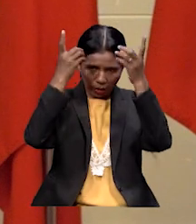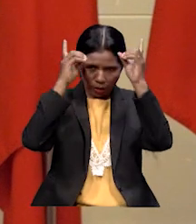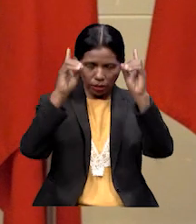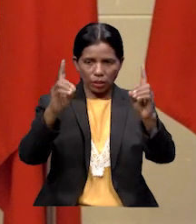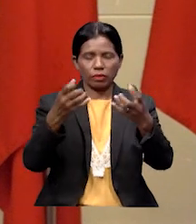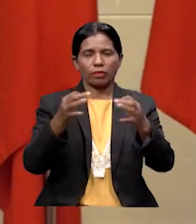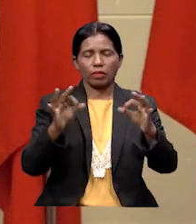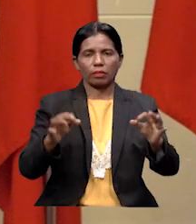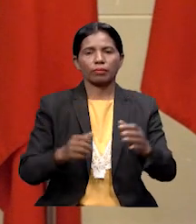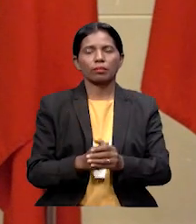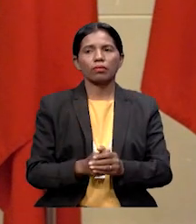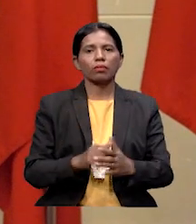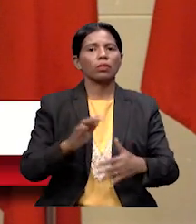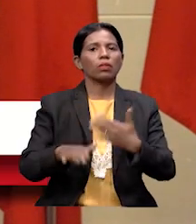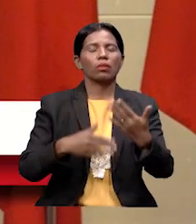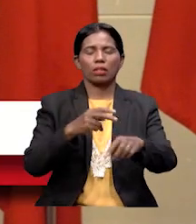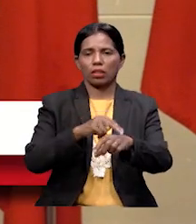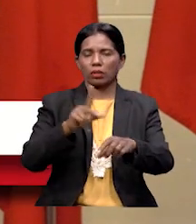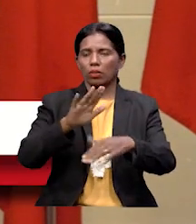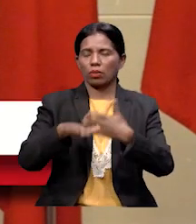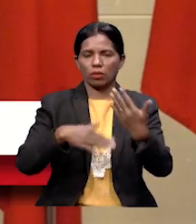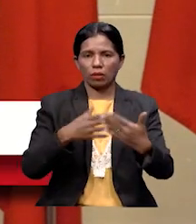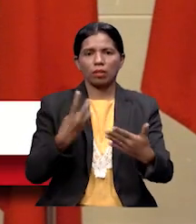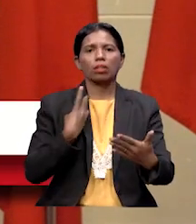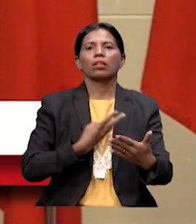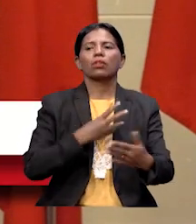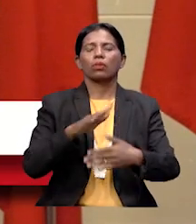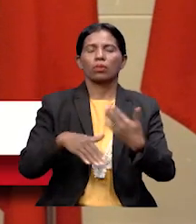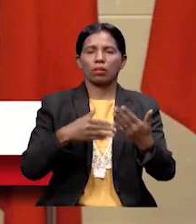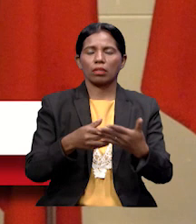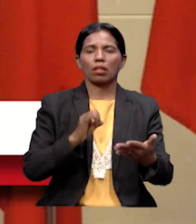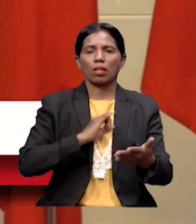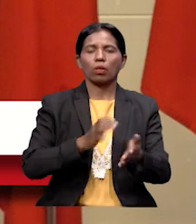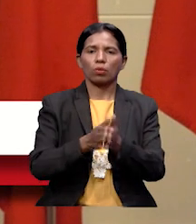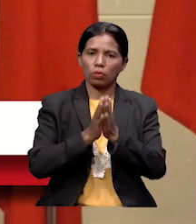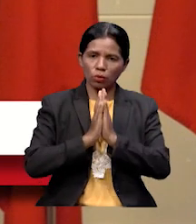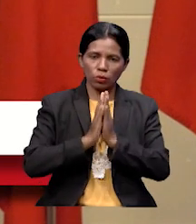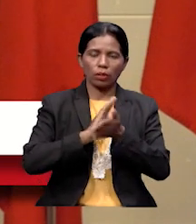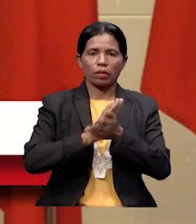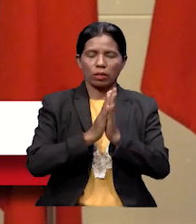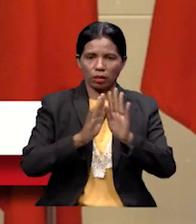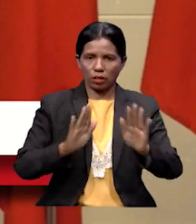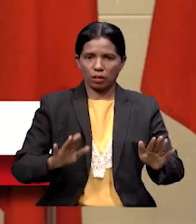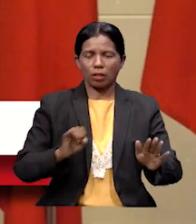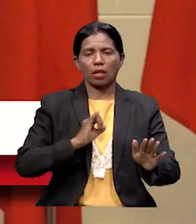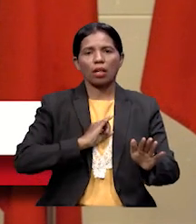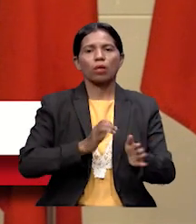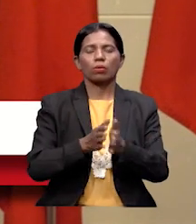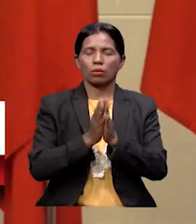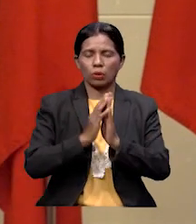sira nasional hototu. Ito totu au husu unidade. Au husu matenek